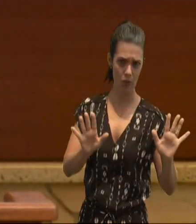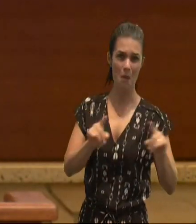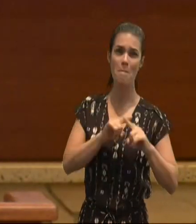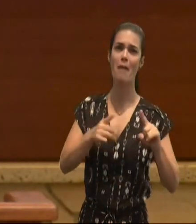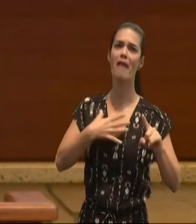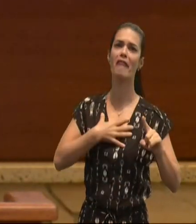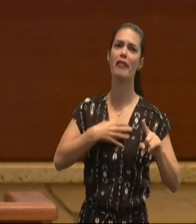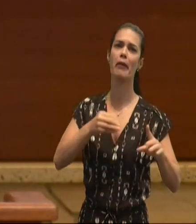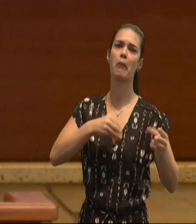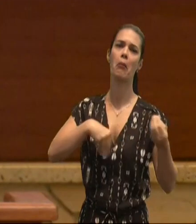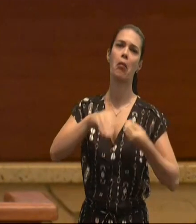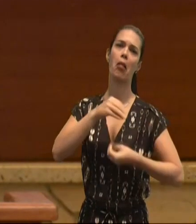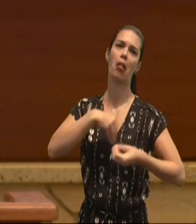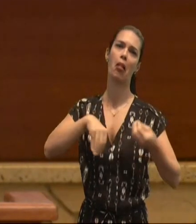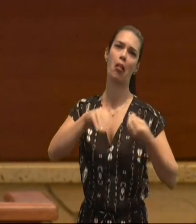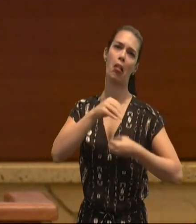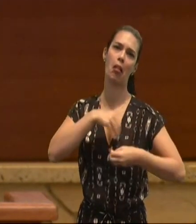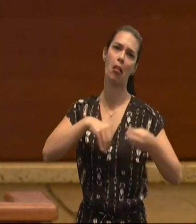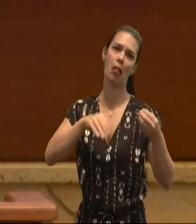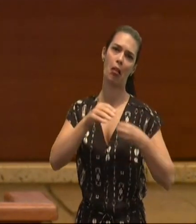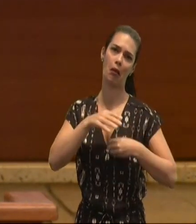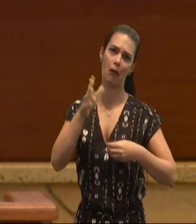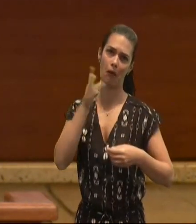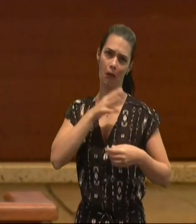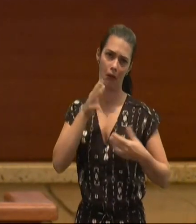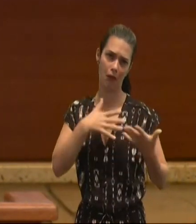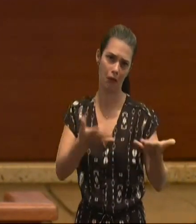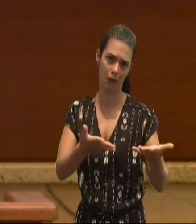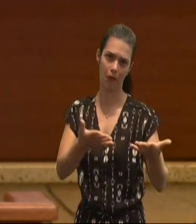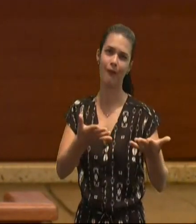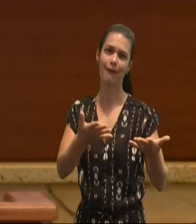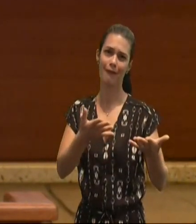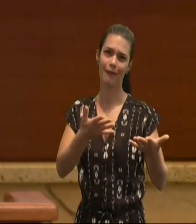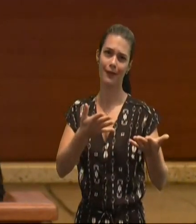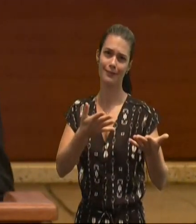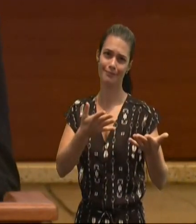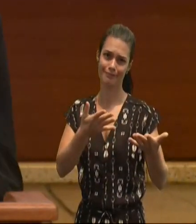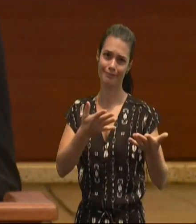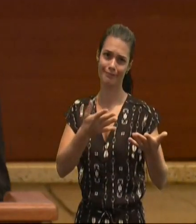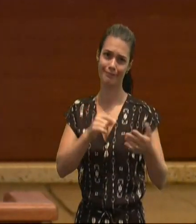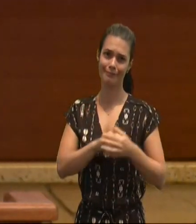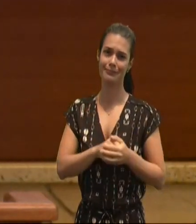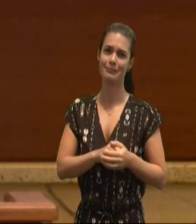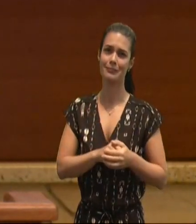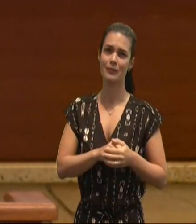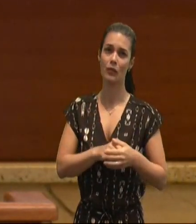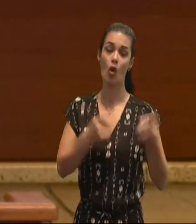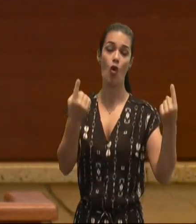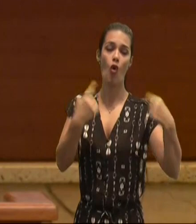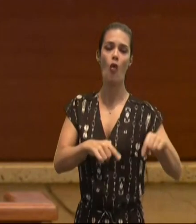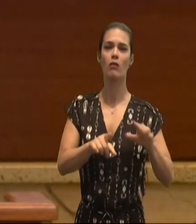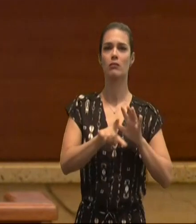desordeiros, debochados, indisciplinados, blasfemando contra os sacrifícios do Senhor.